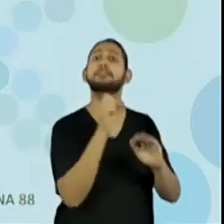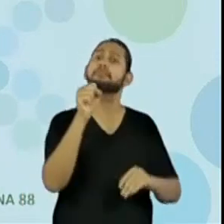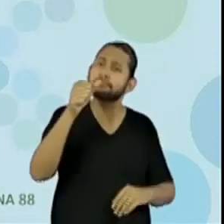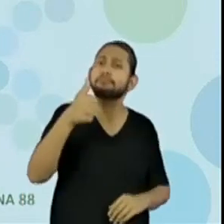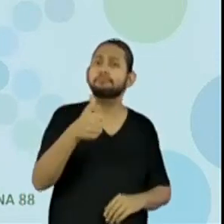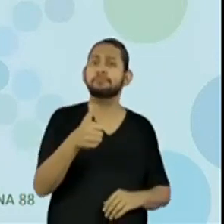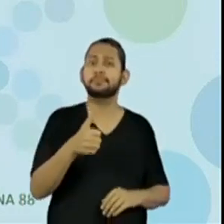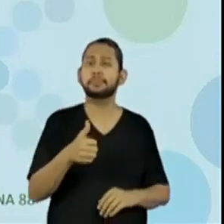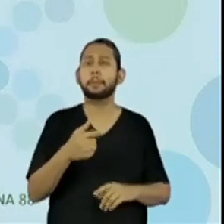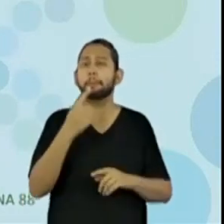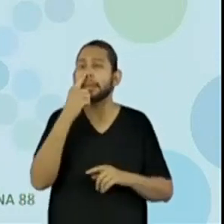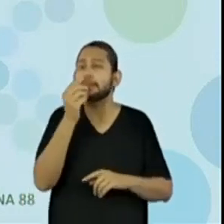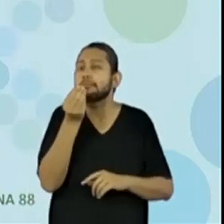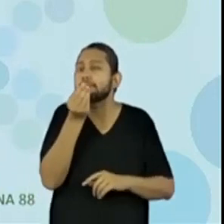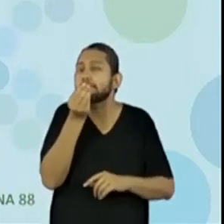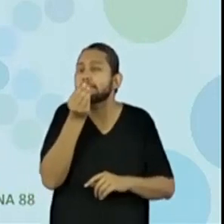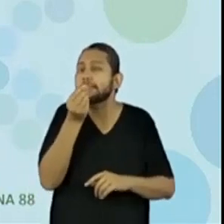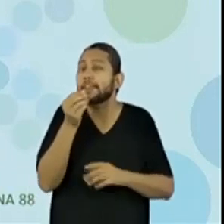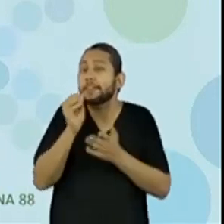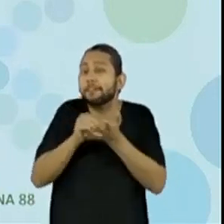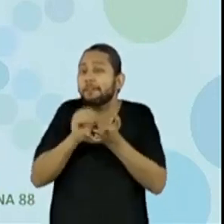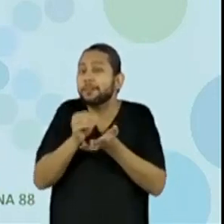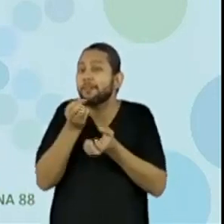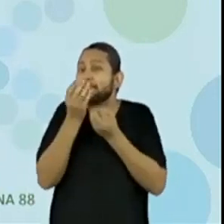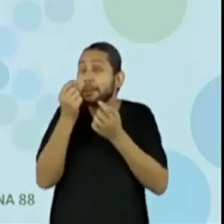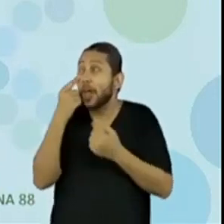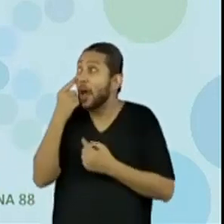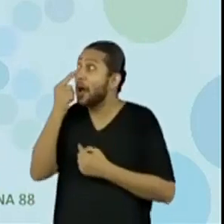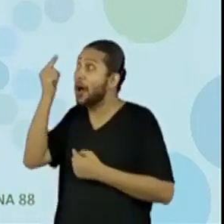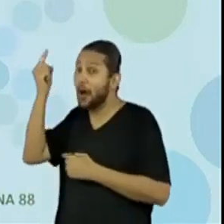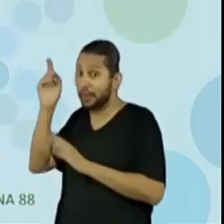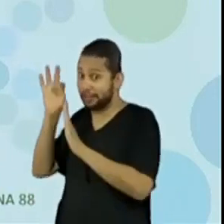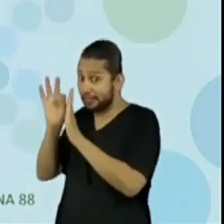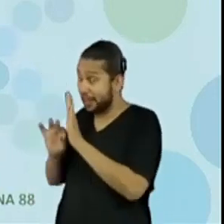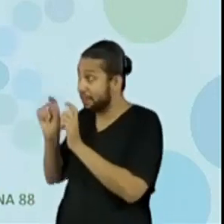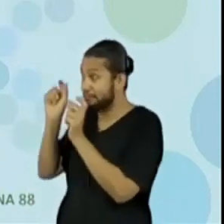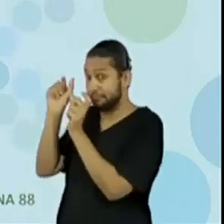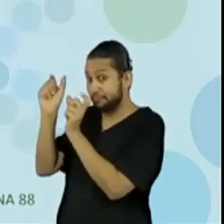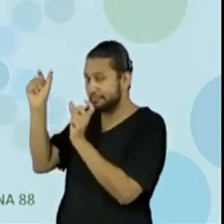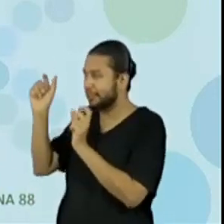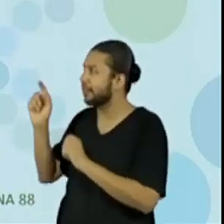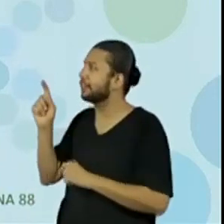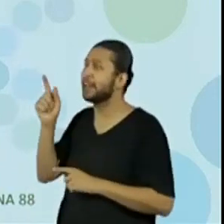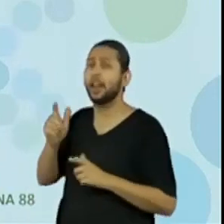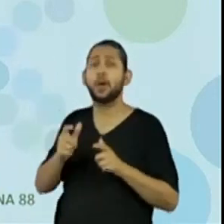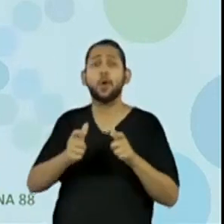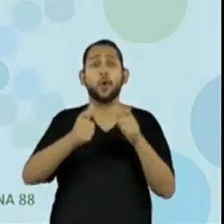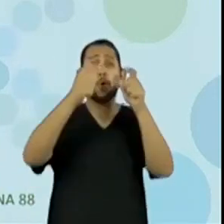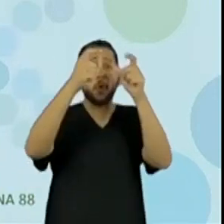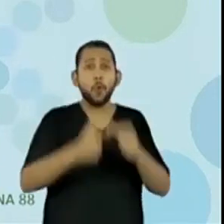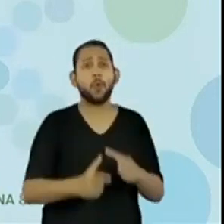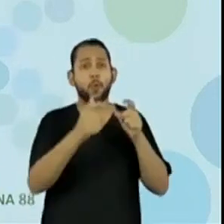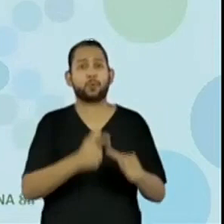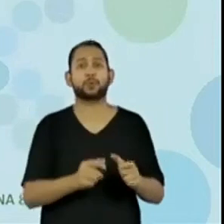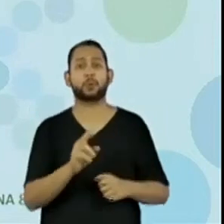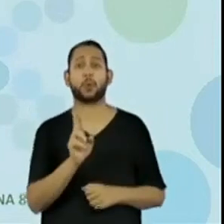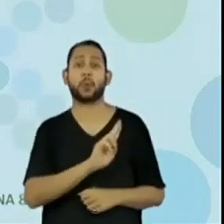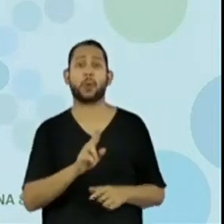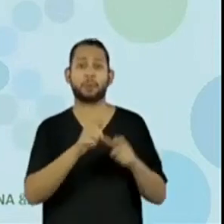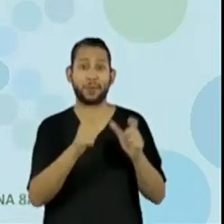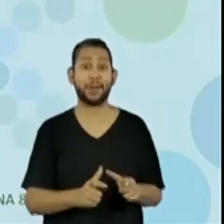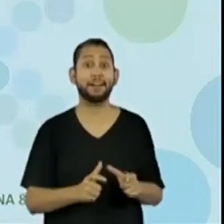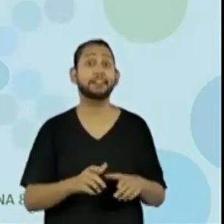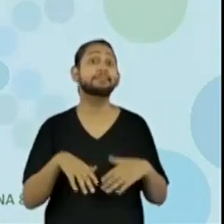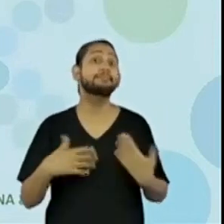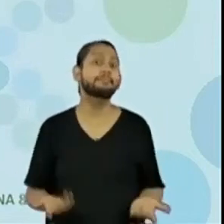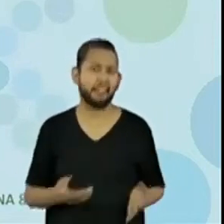mas tem uma coisa bem específica no texto, onde fala exatamente onde ela morava. Ela